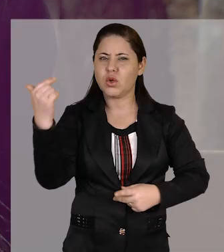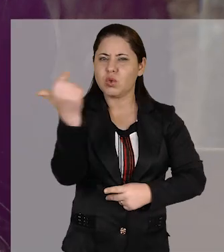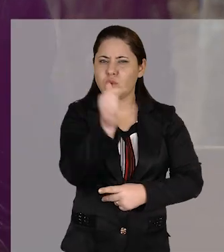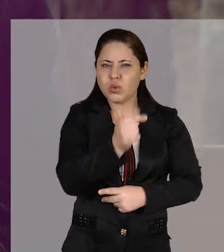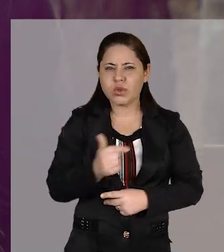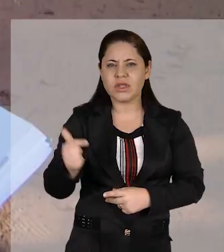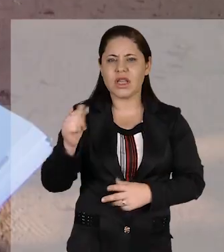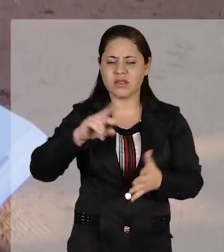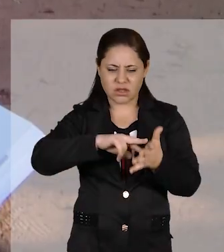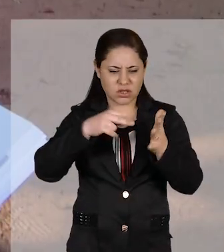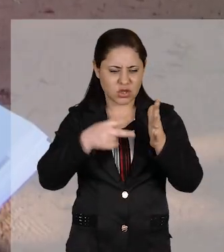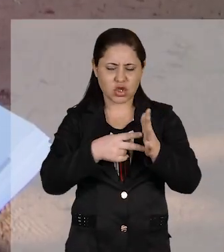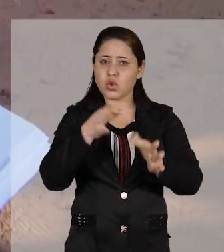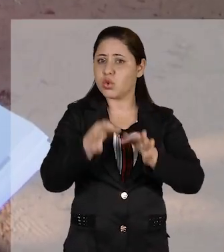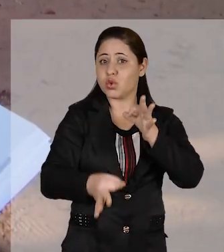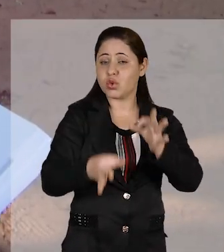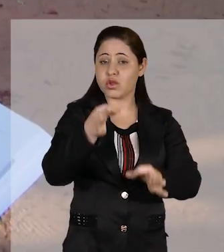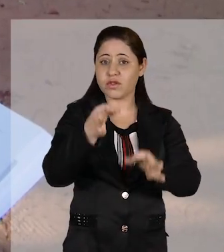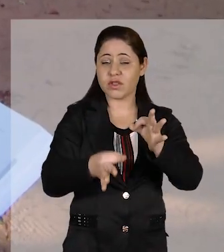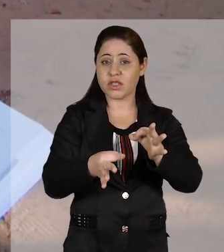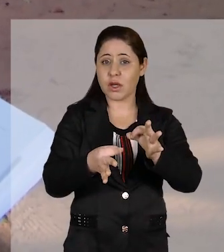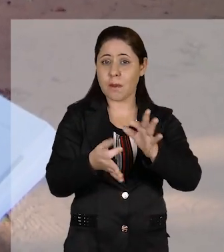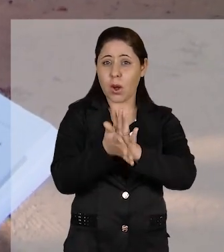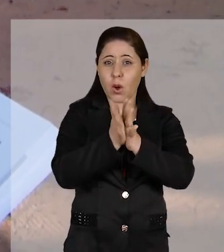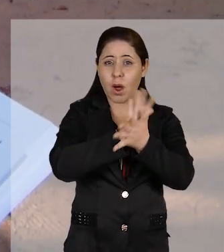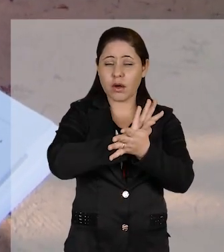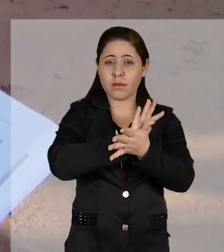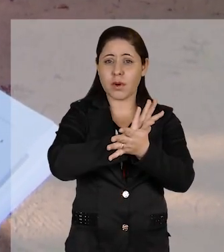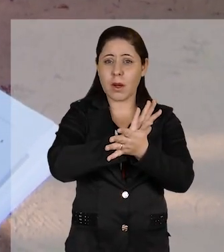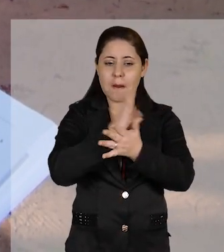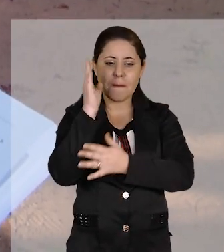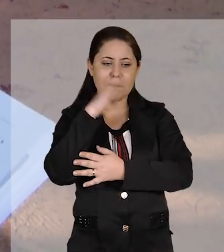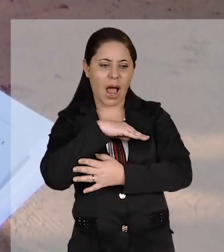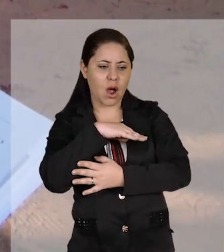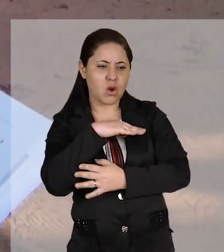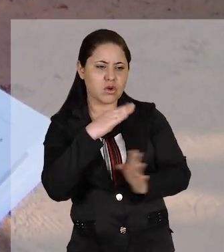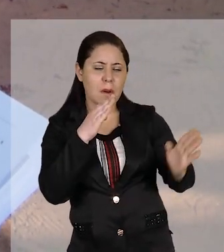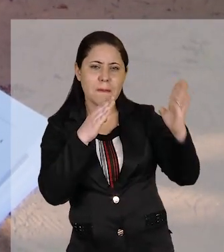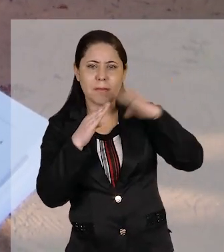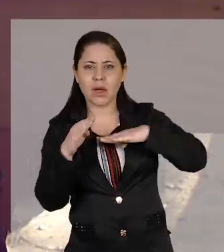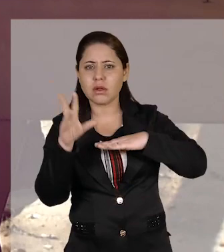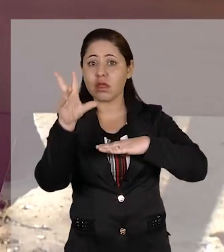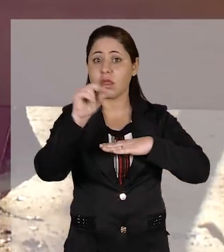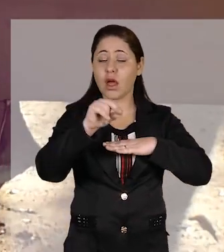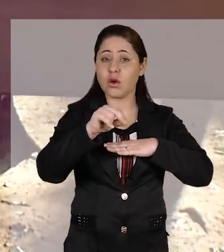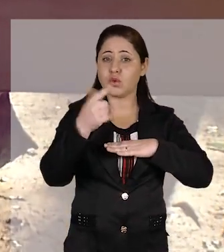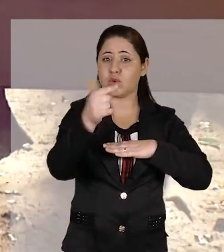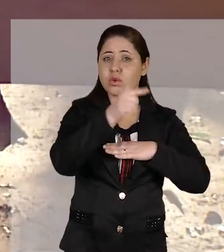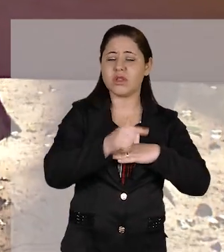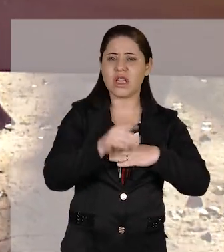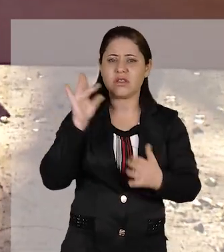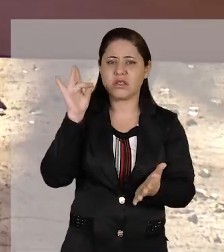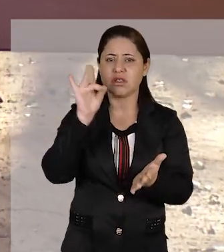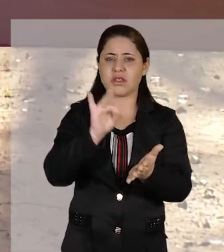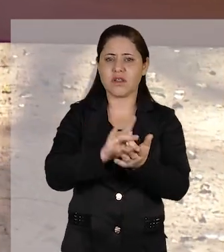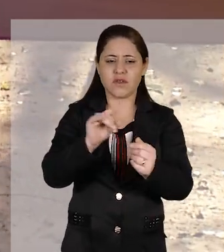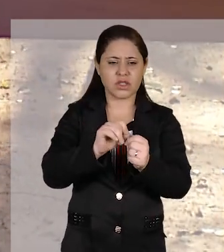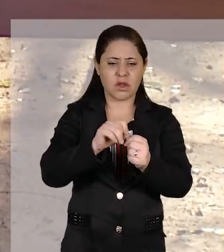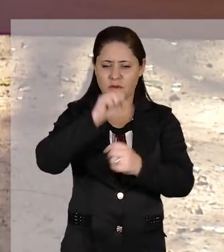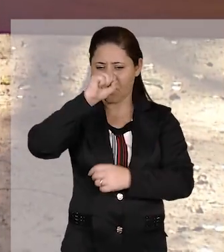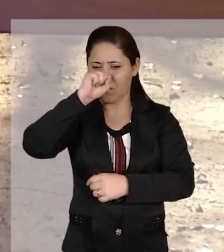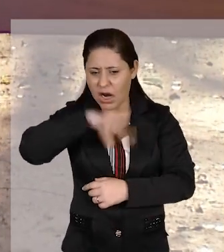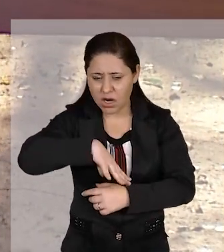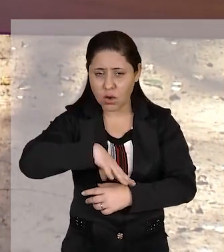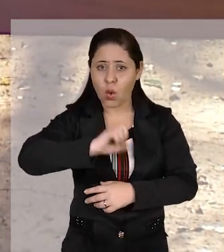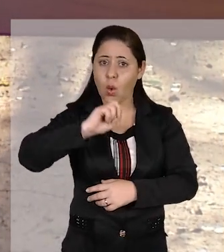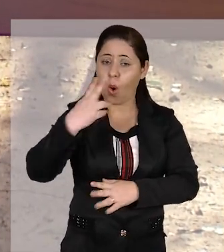Não existe mais sentido ou justificativa para combater um mal com o mal. Não existe sensatez em violentar o